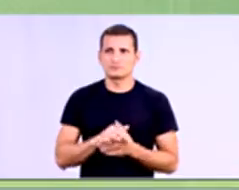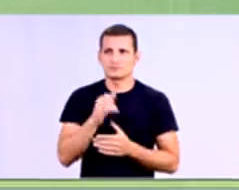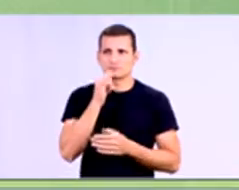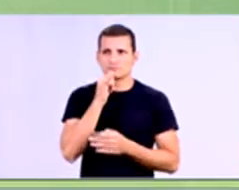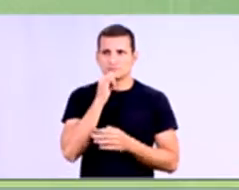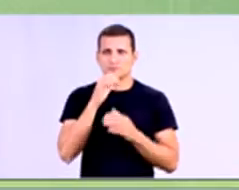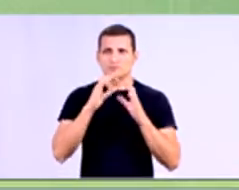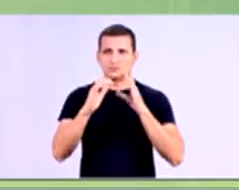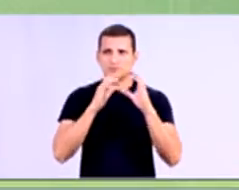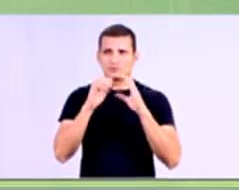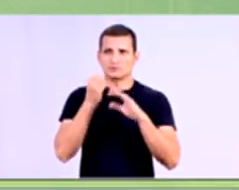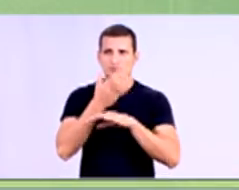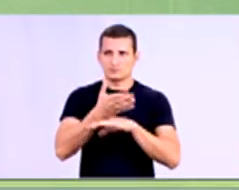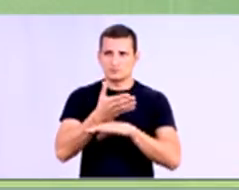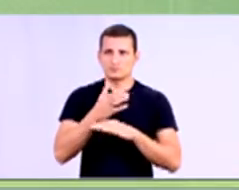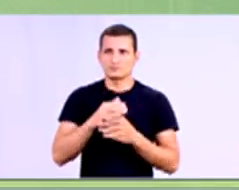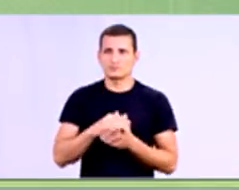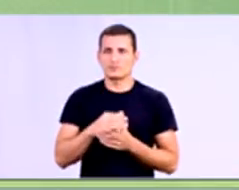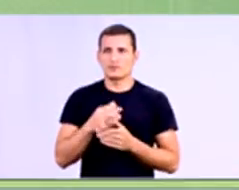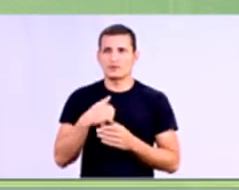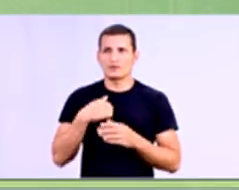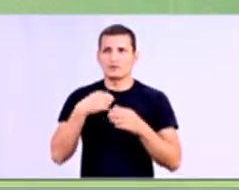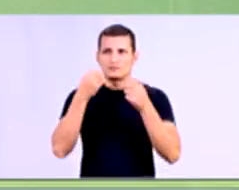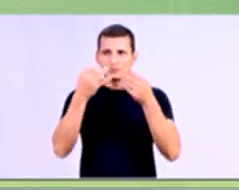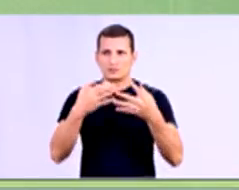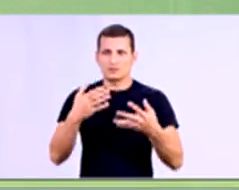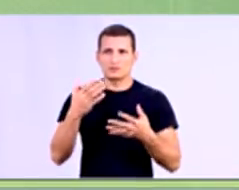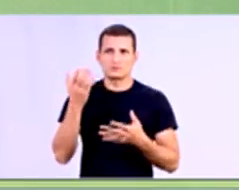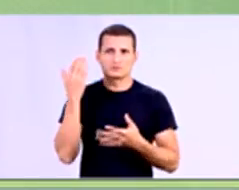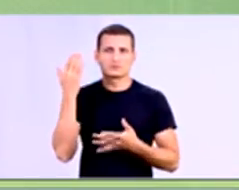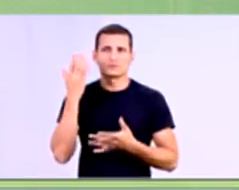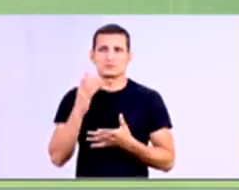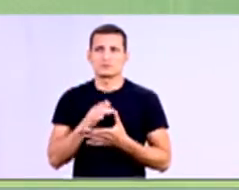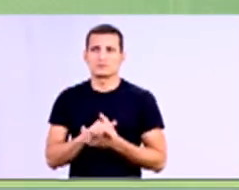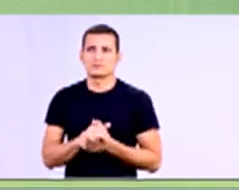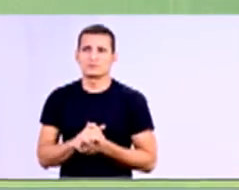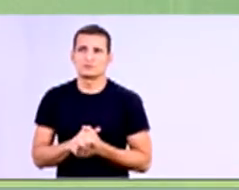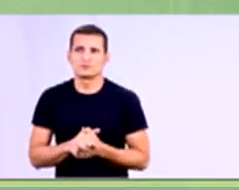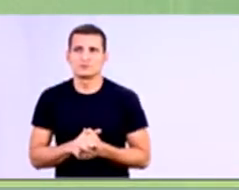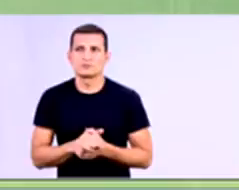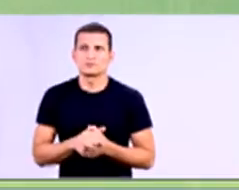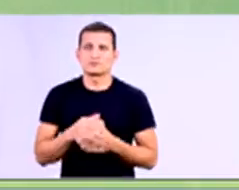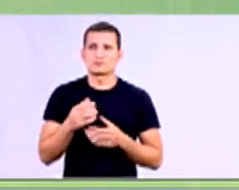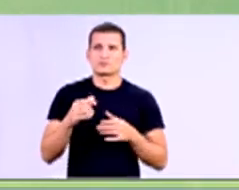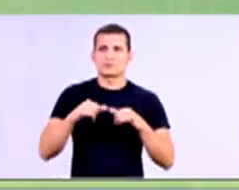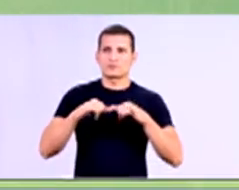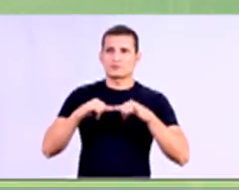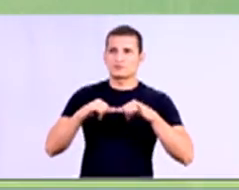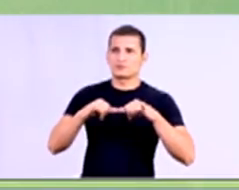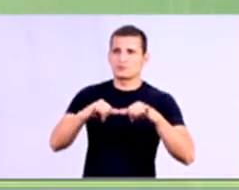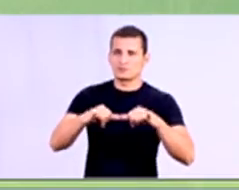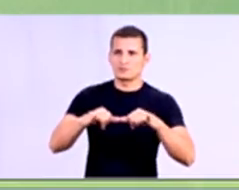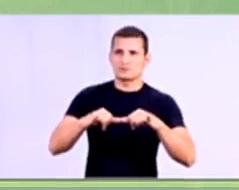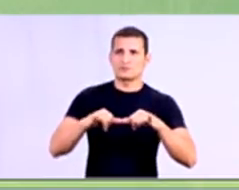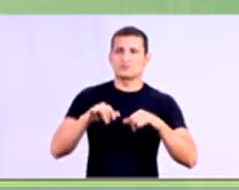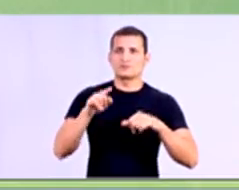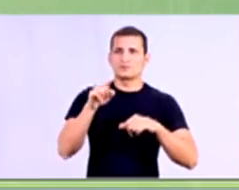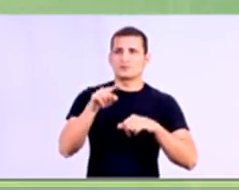exemplo de comunicação externa. Eu citei naquela época um carrinho de compra, onde ele